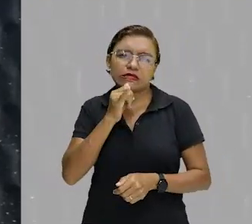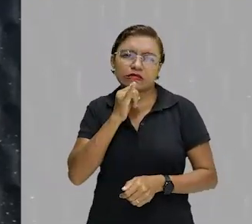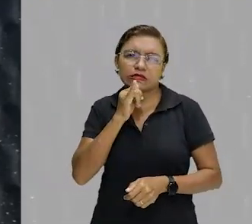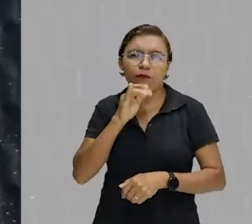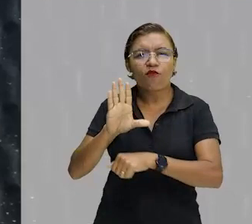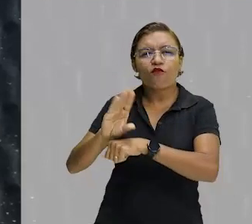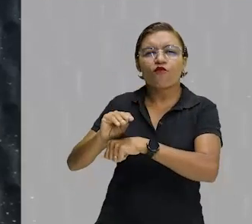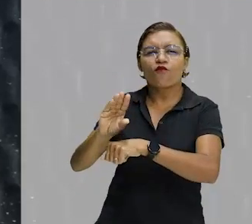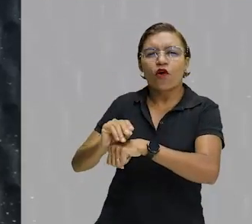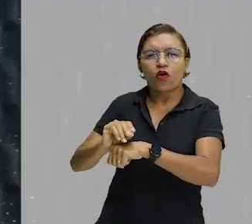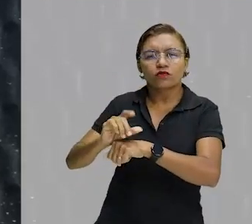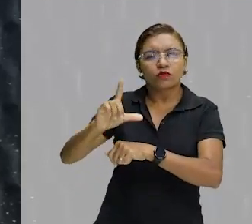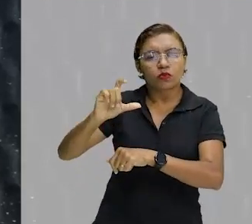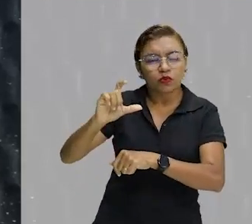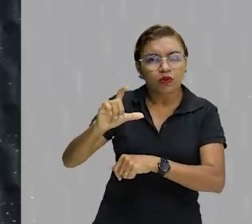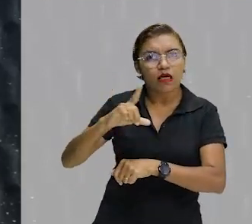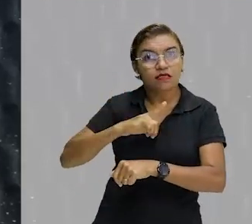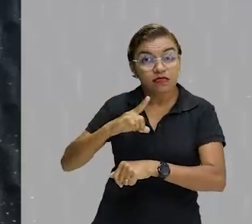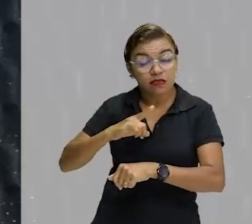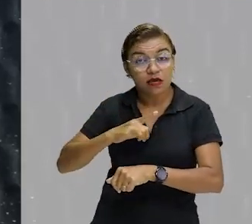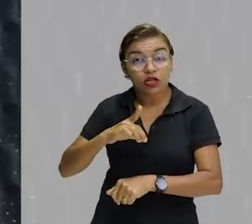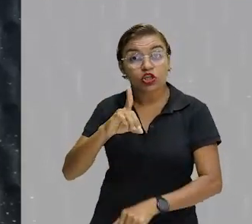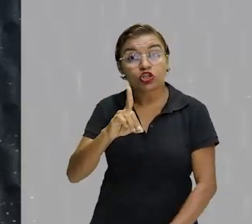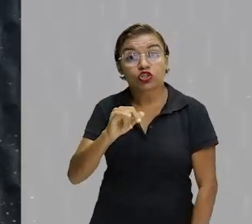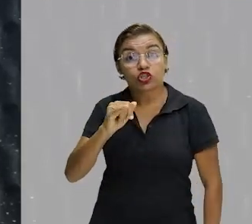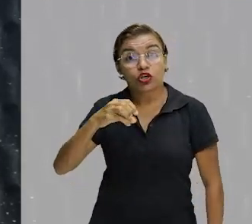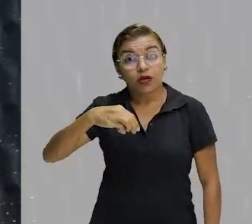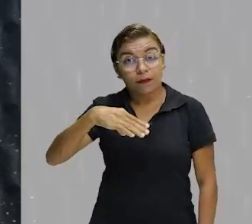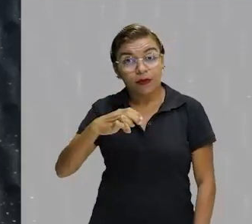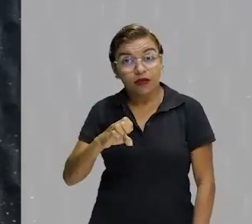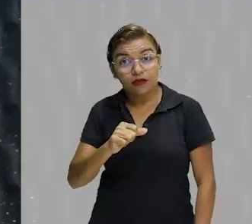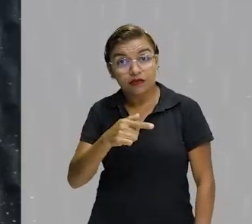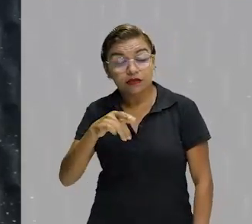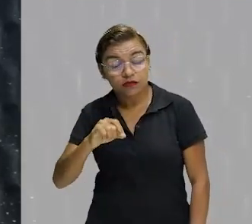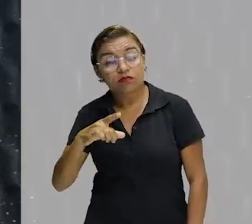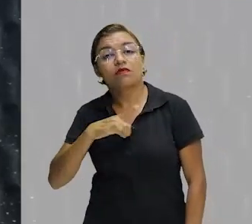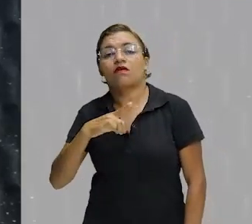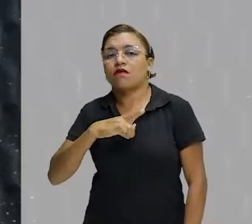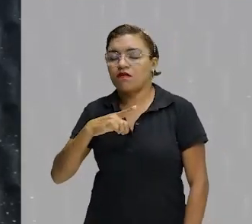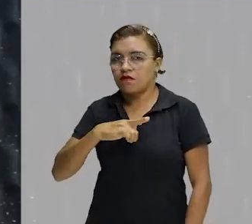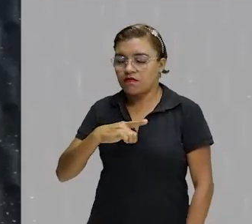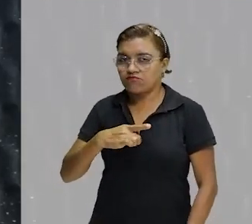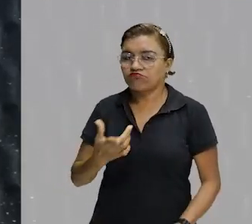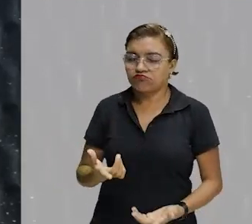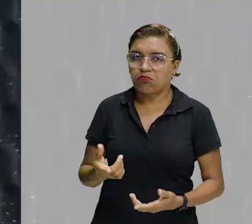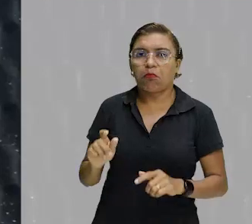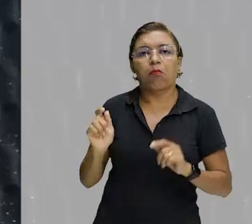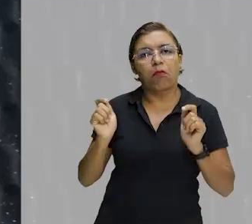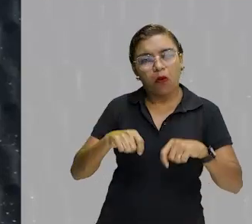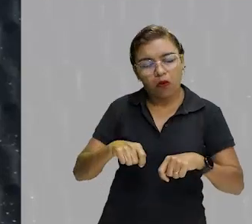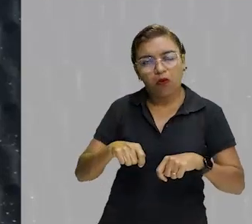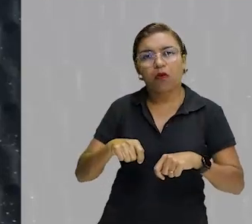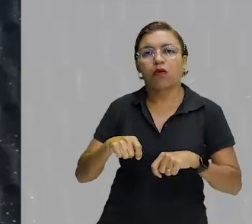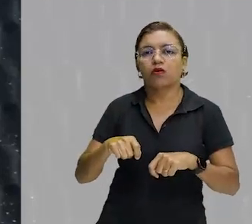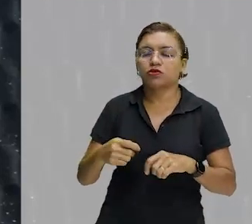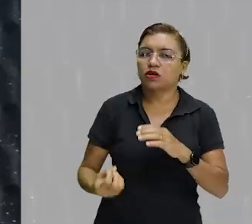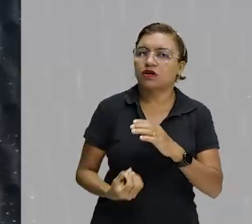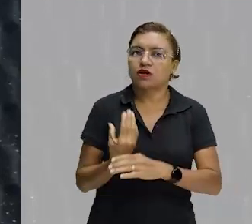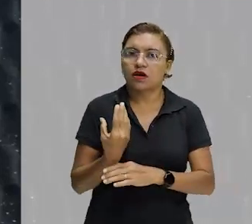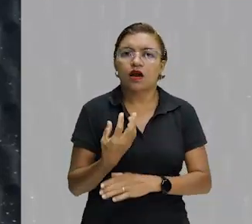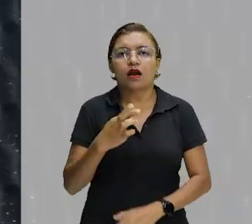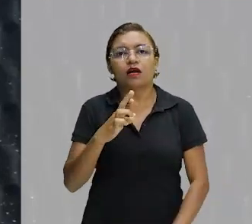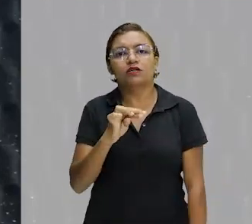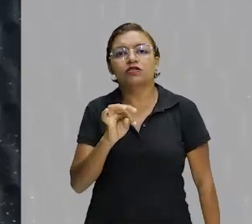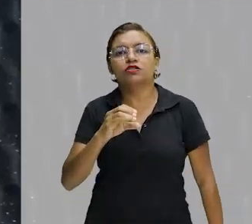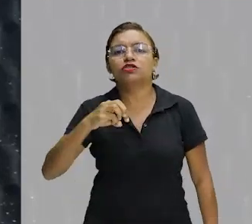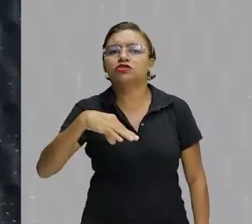Professor, fotografia tem dimensão? Tem. Fotografia pode ser uma composição? Pode. Fotografia pode criar um ritmo? Pode, né? Mas